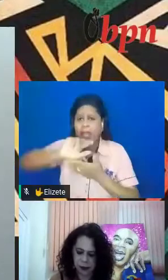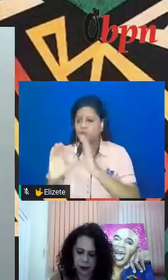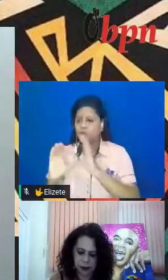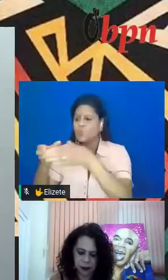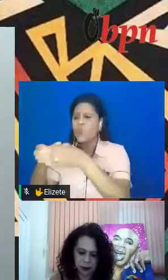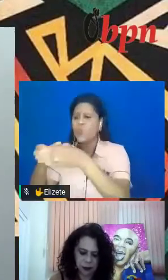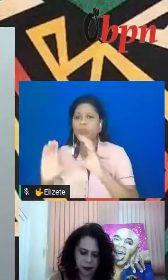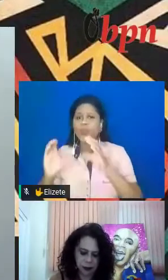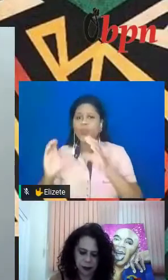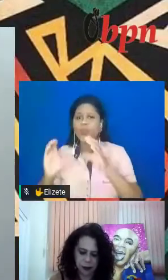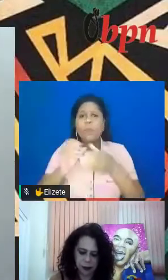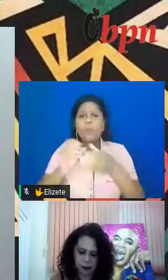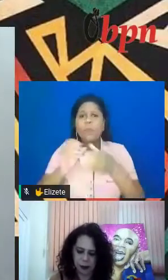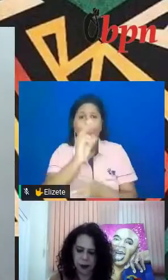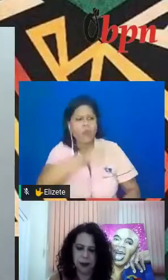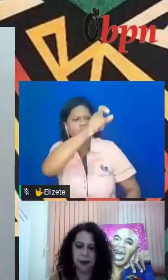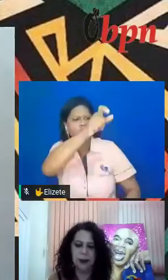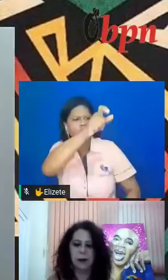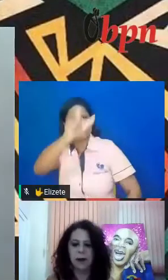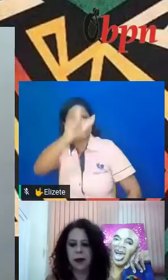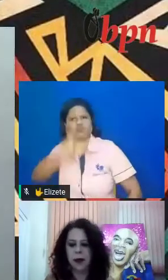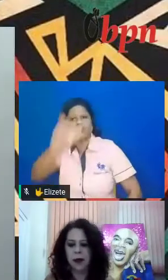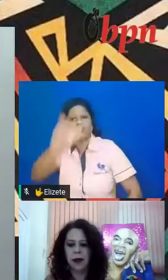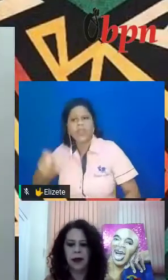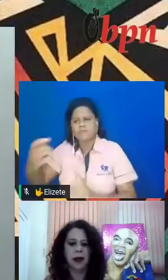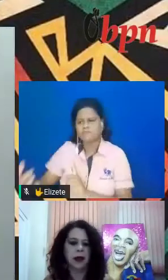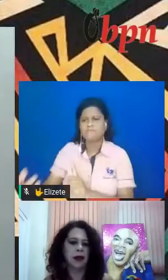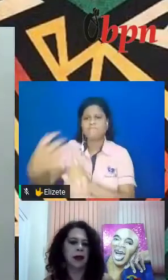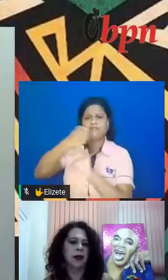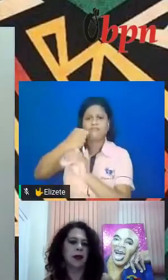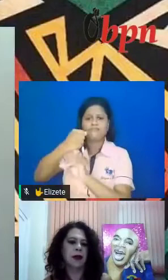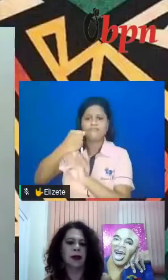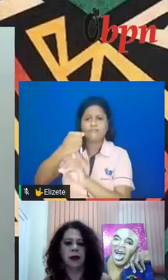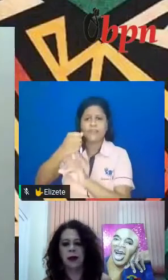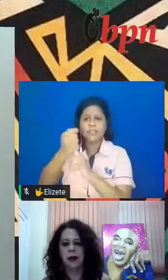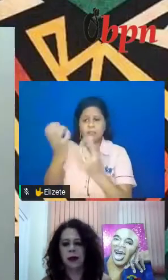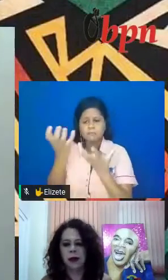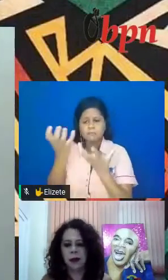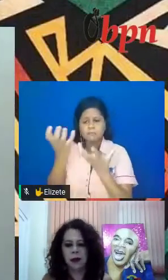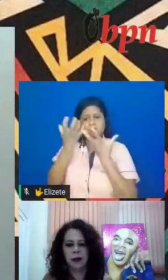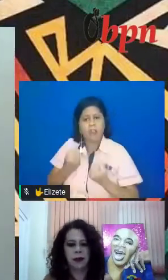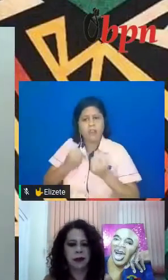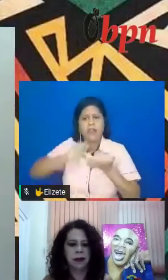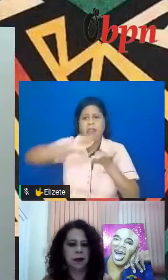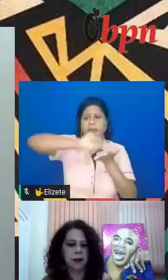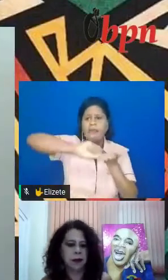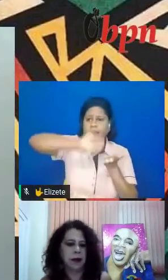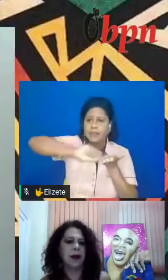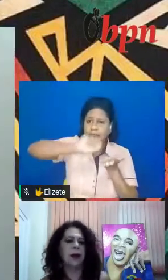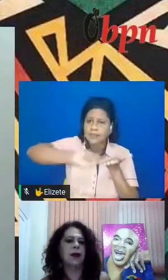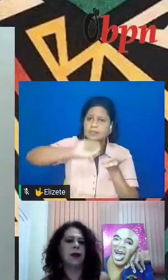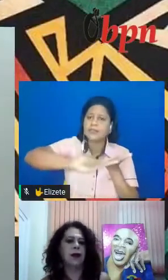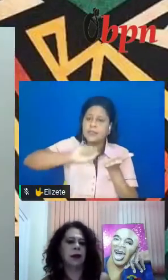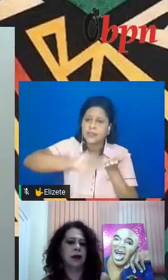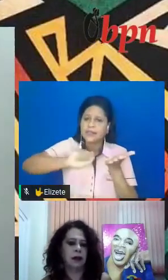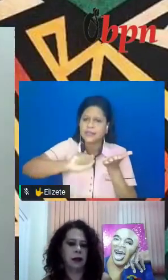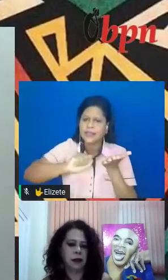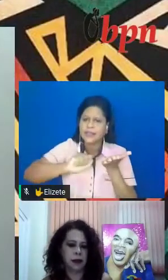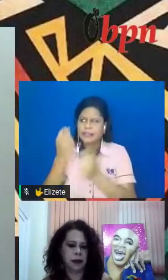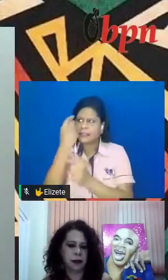sujeitos dominados se apossam da escrita e criam a sua